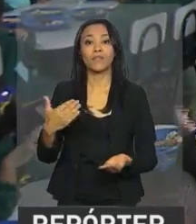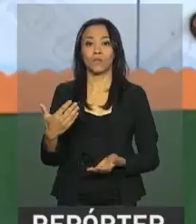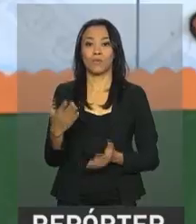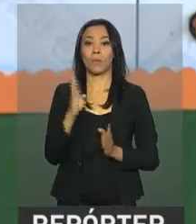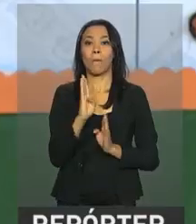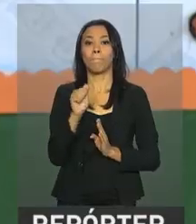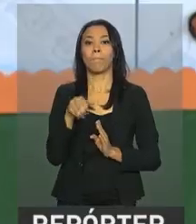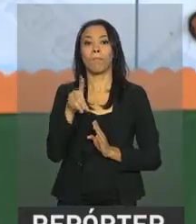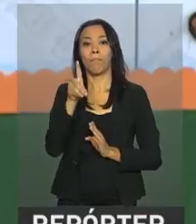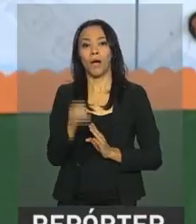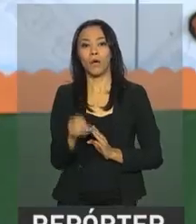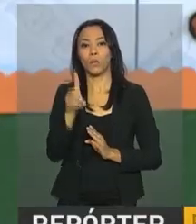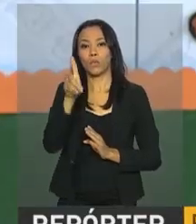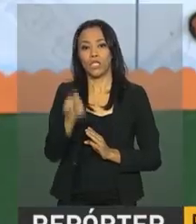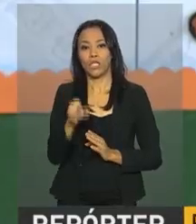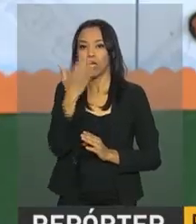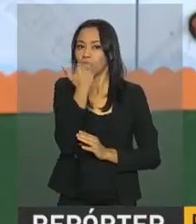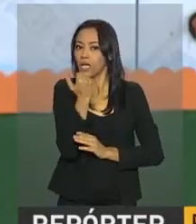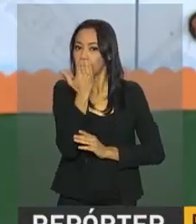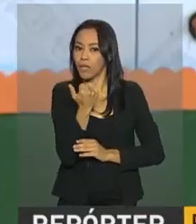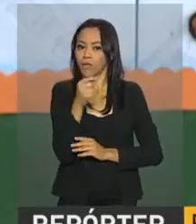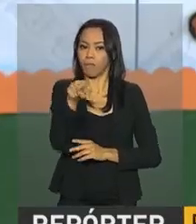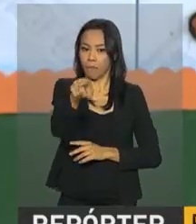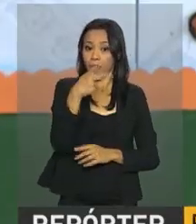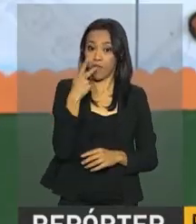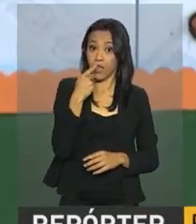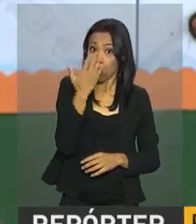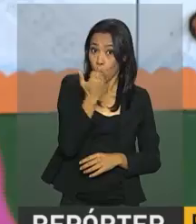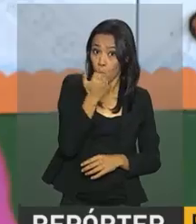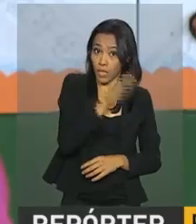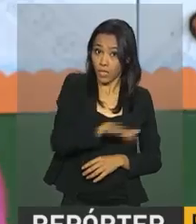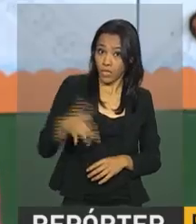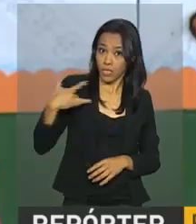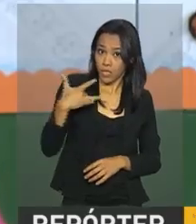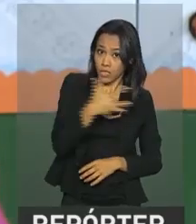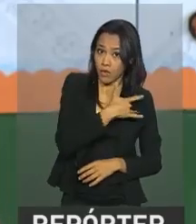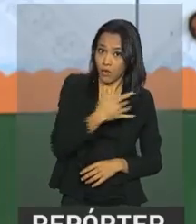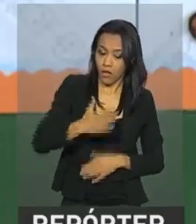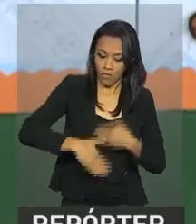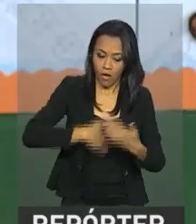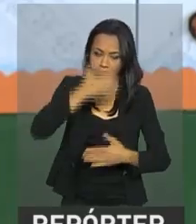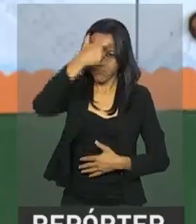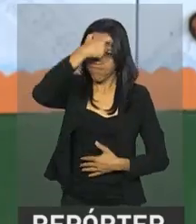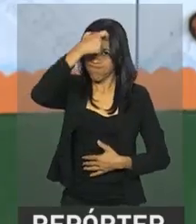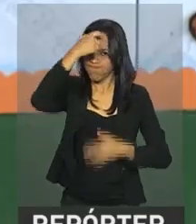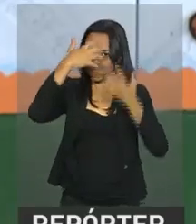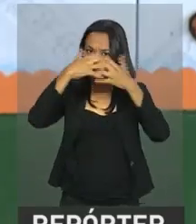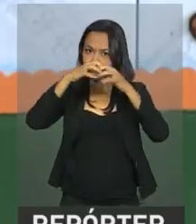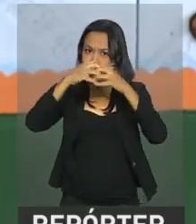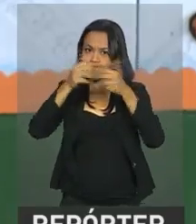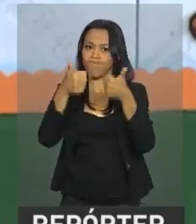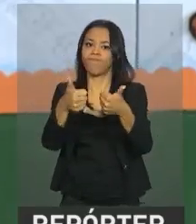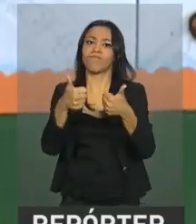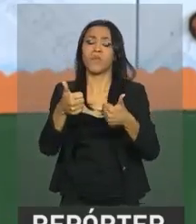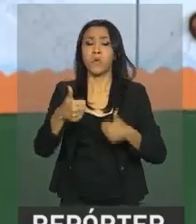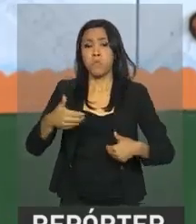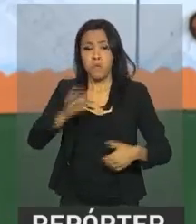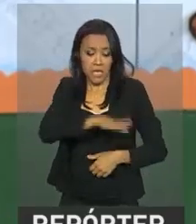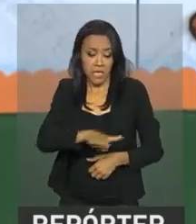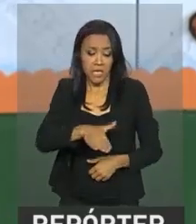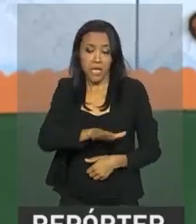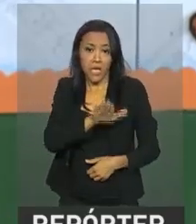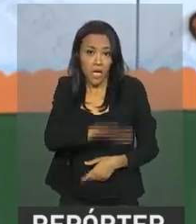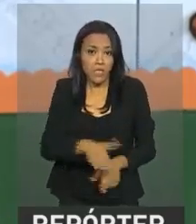Alimentos. Uma criança bem alimentada é uma criança com bom desenvolvimento. E uma criança com fome, ela não tem